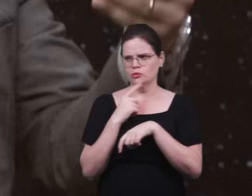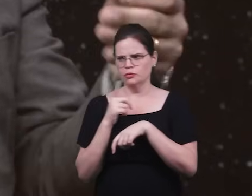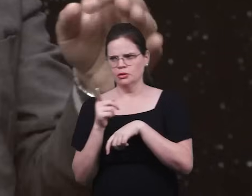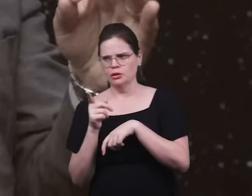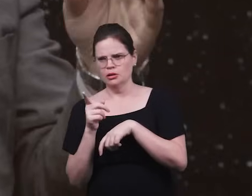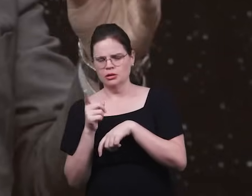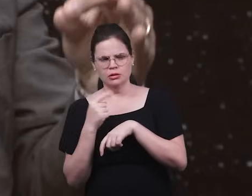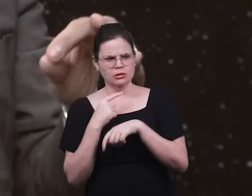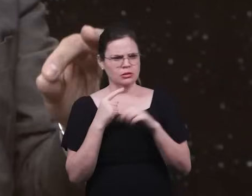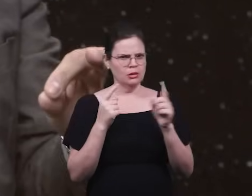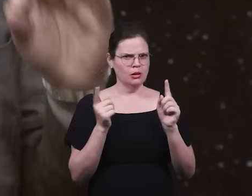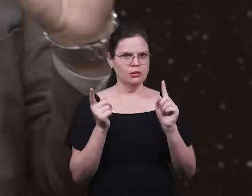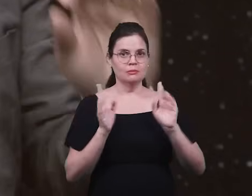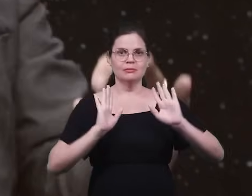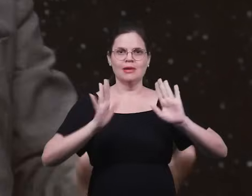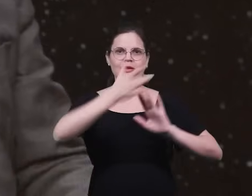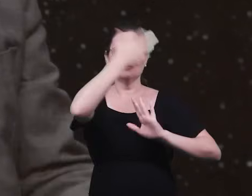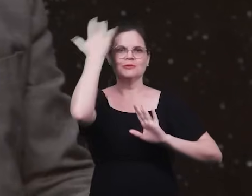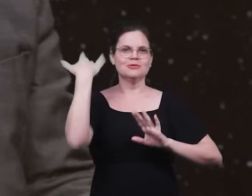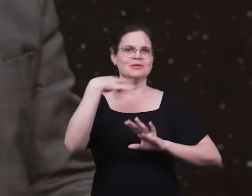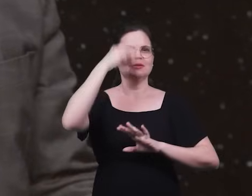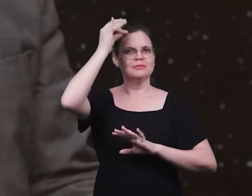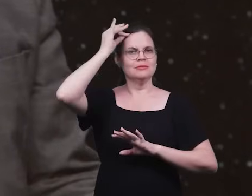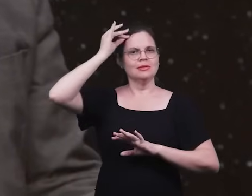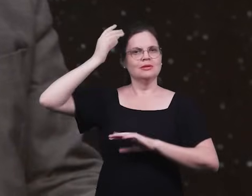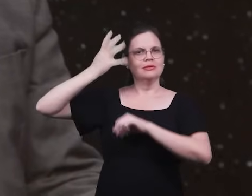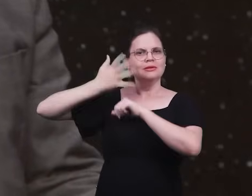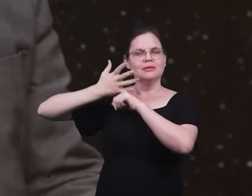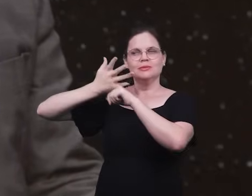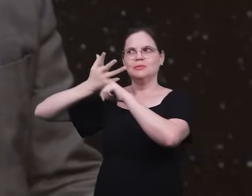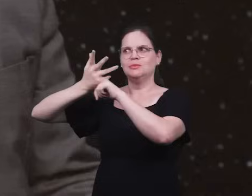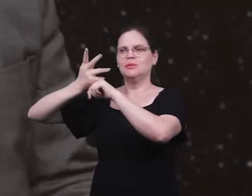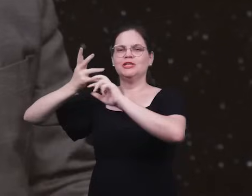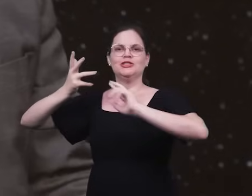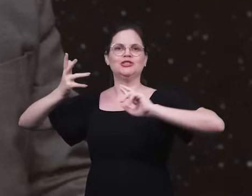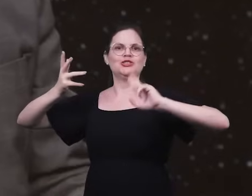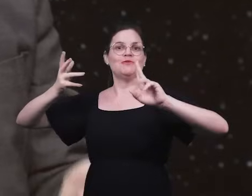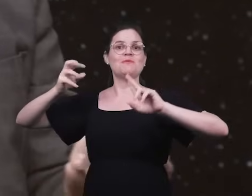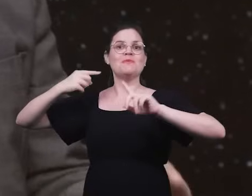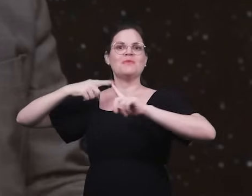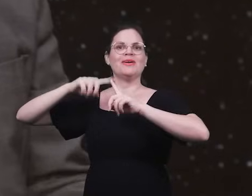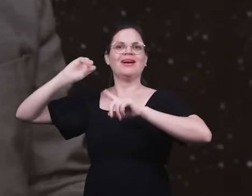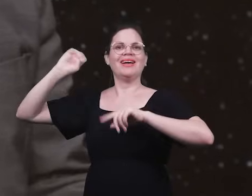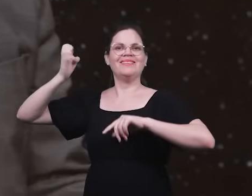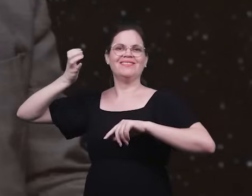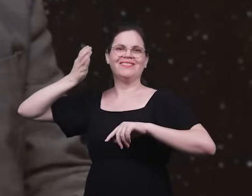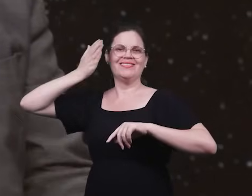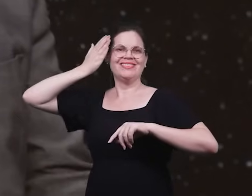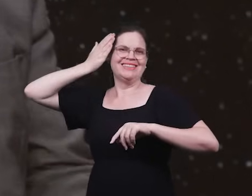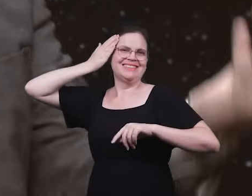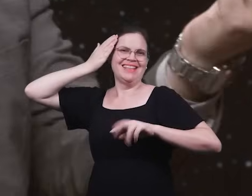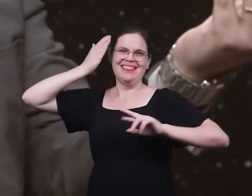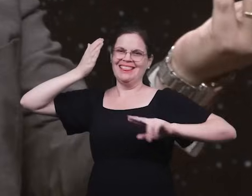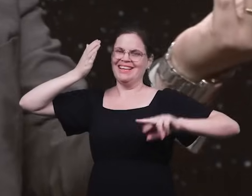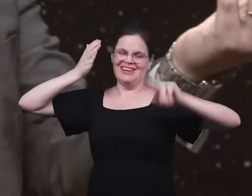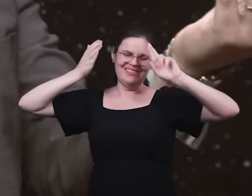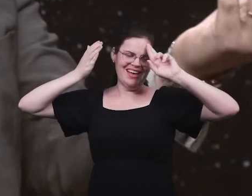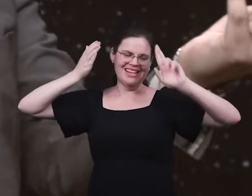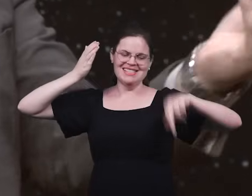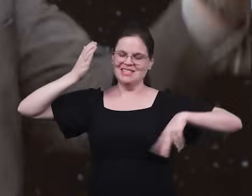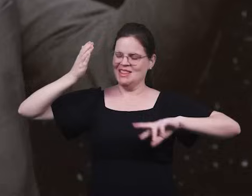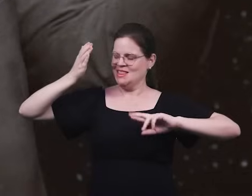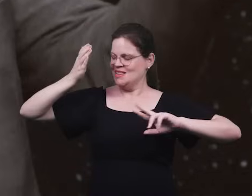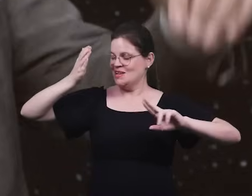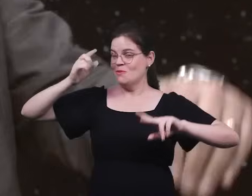convencimento do Espírito Santo é diferente Revelação é revelação não é razão não vem de baixo para cima